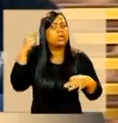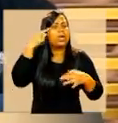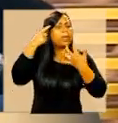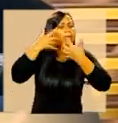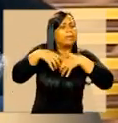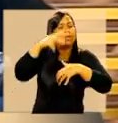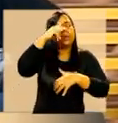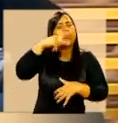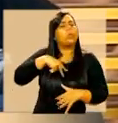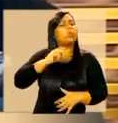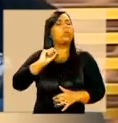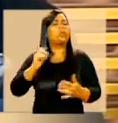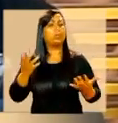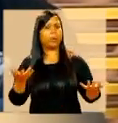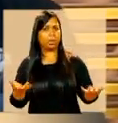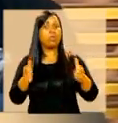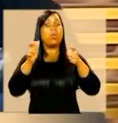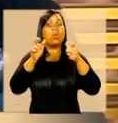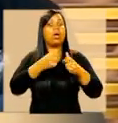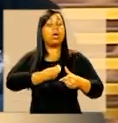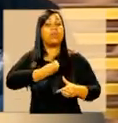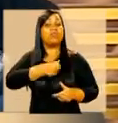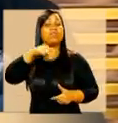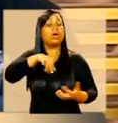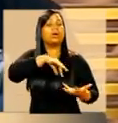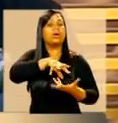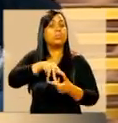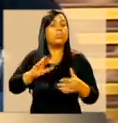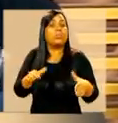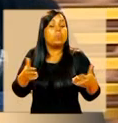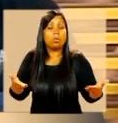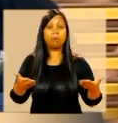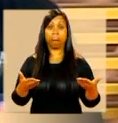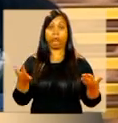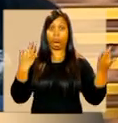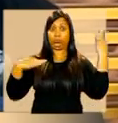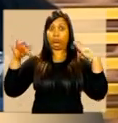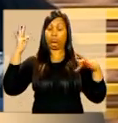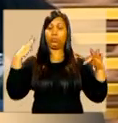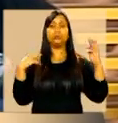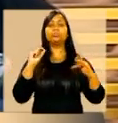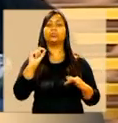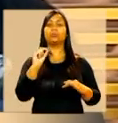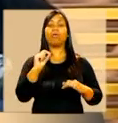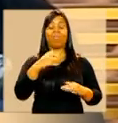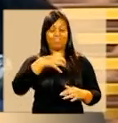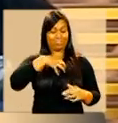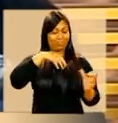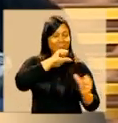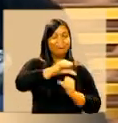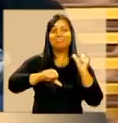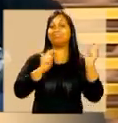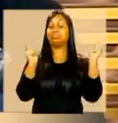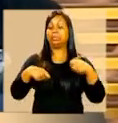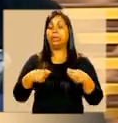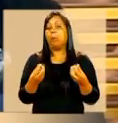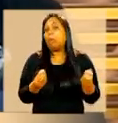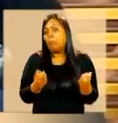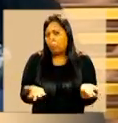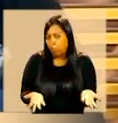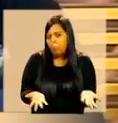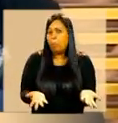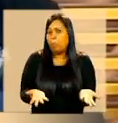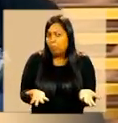indivíduo sobre quem ele é e qual é o lugar que ele ocupa no mundo. Então, o turismo ele se torna um agente de transformação. E de que